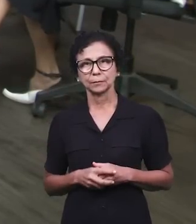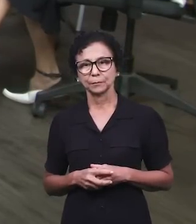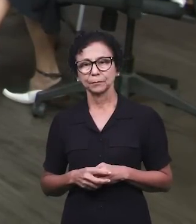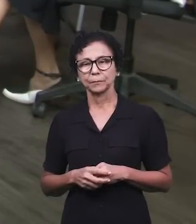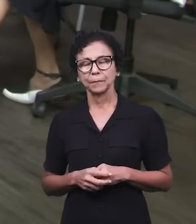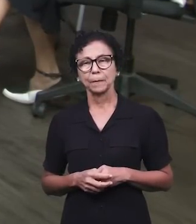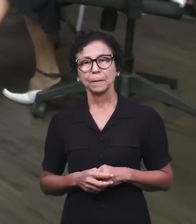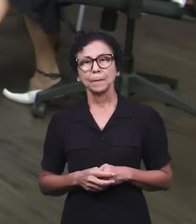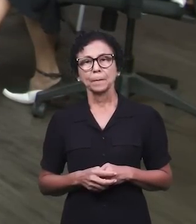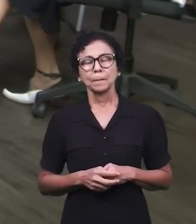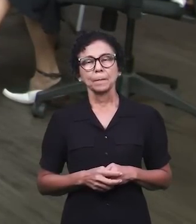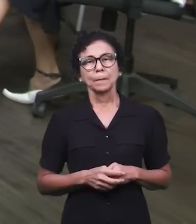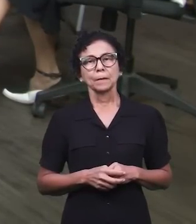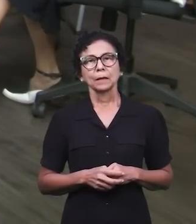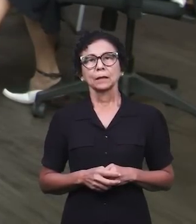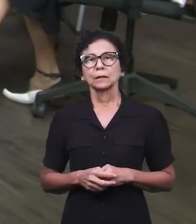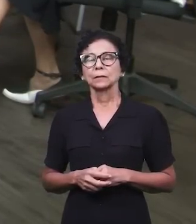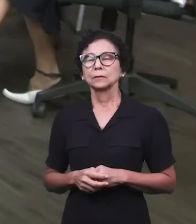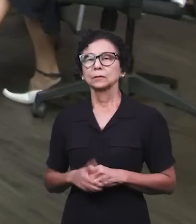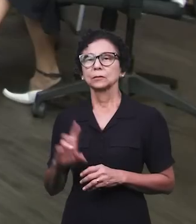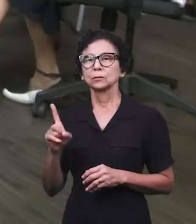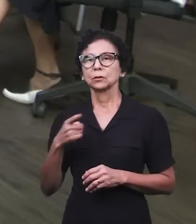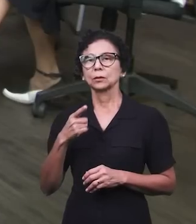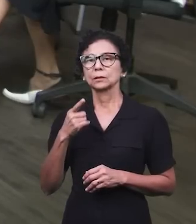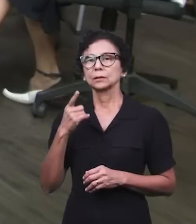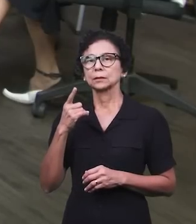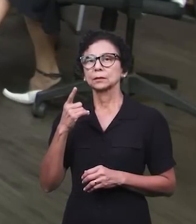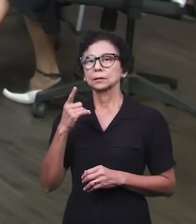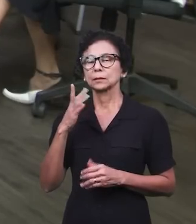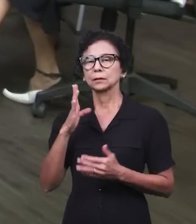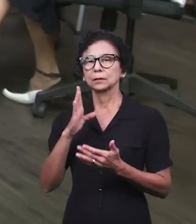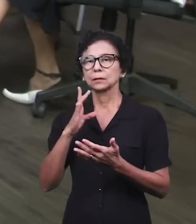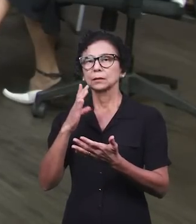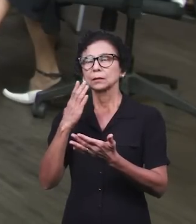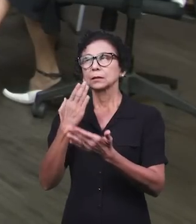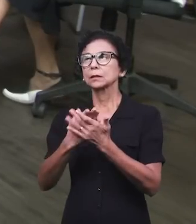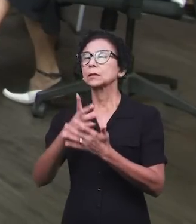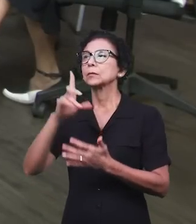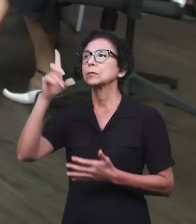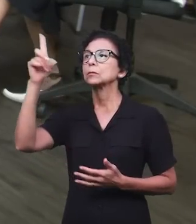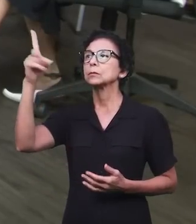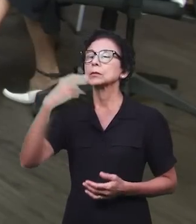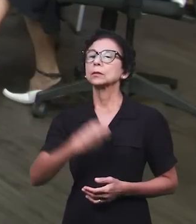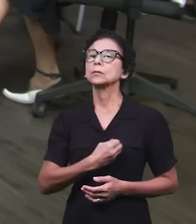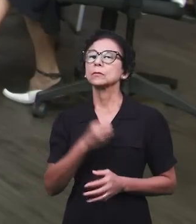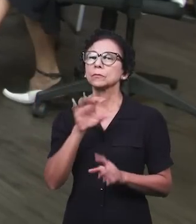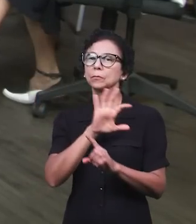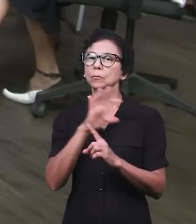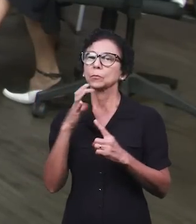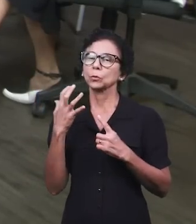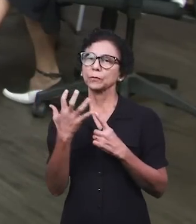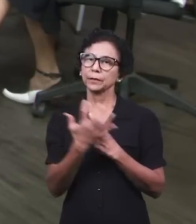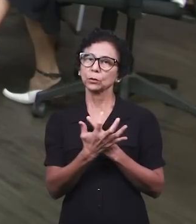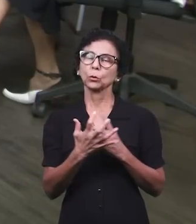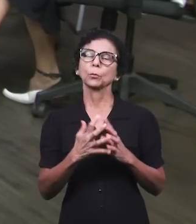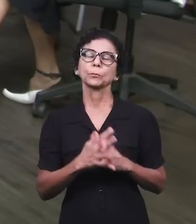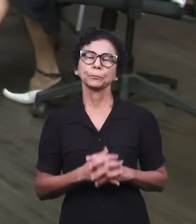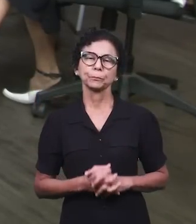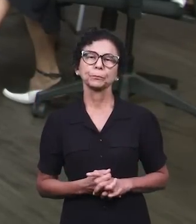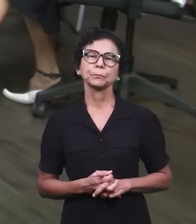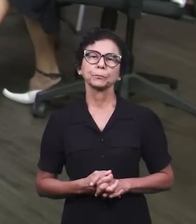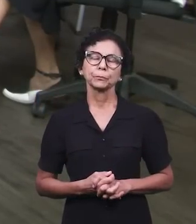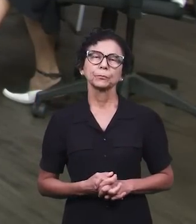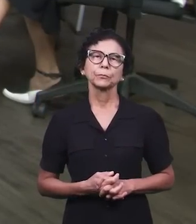vivo. A primeira palavra é o Senhor. O Senhor é a nossa provisão. O Senhor é o nosso